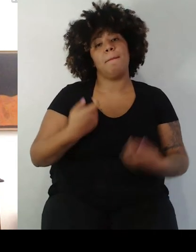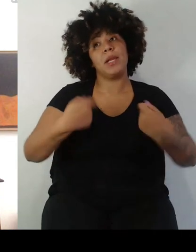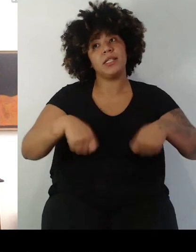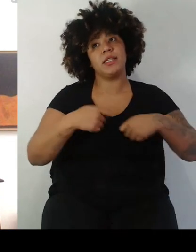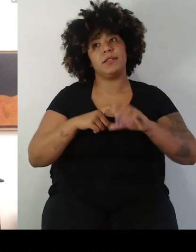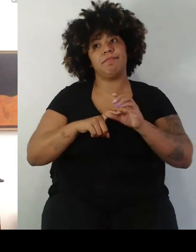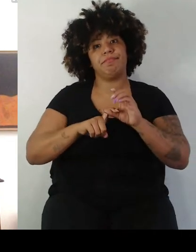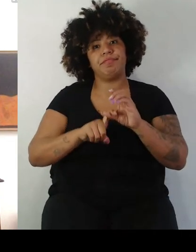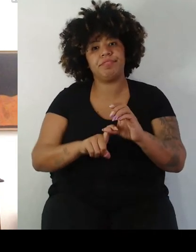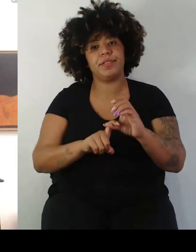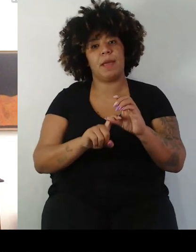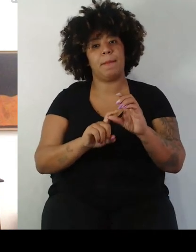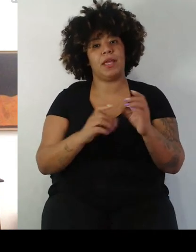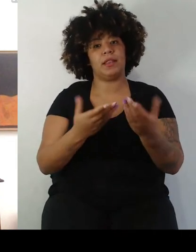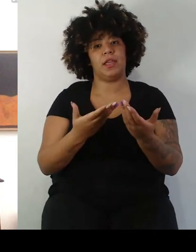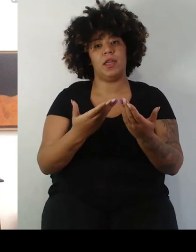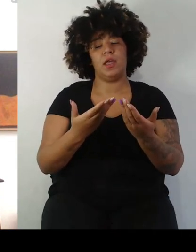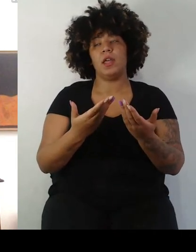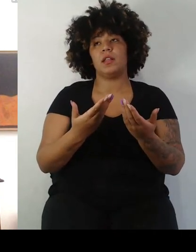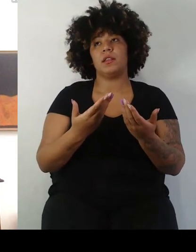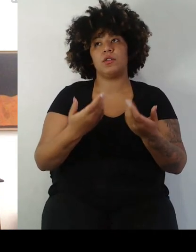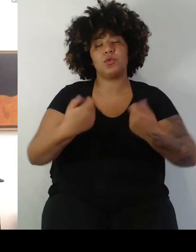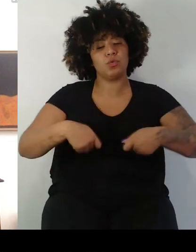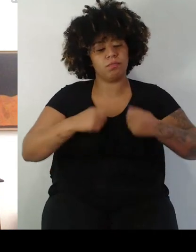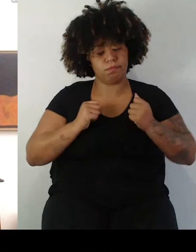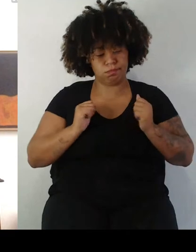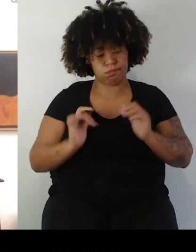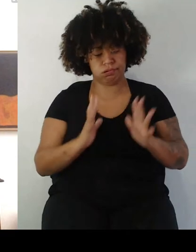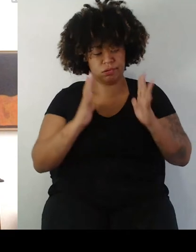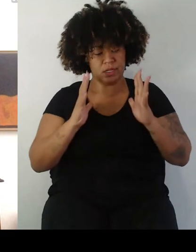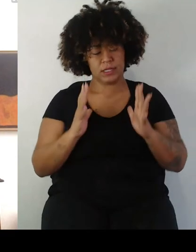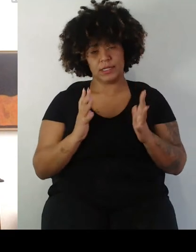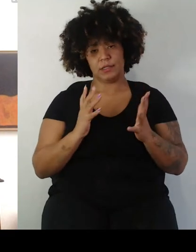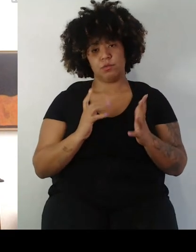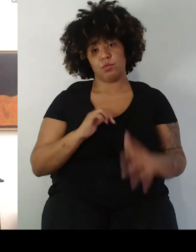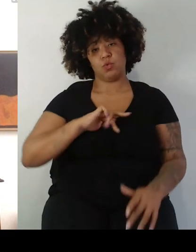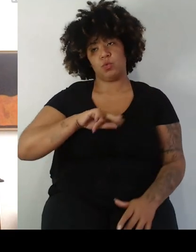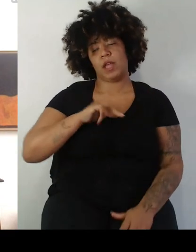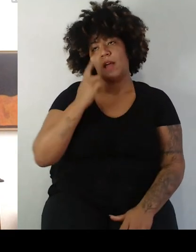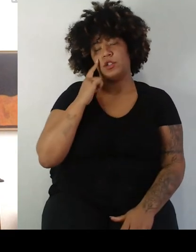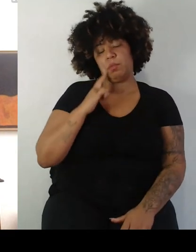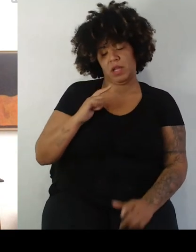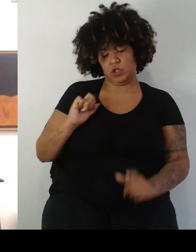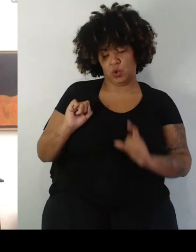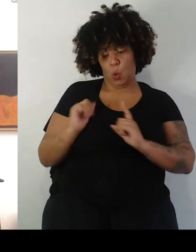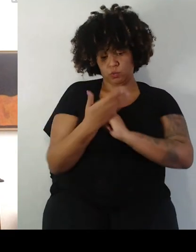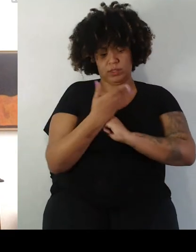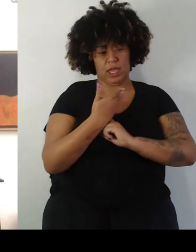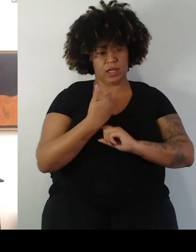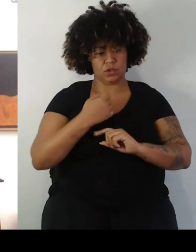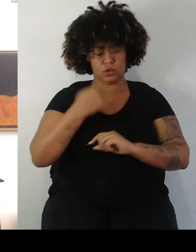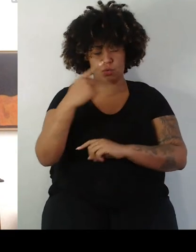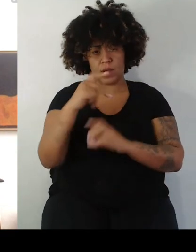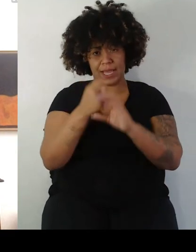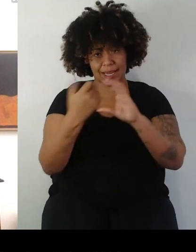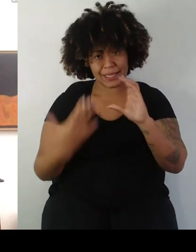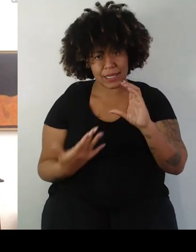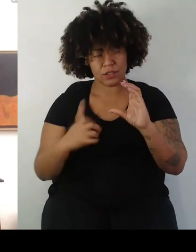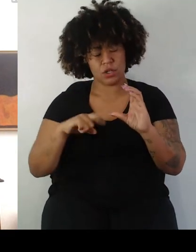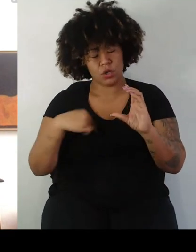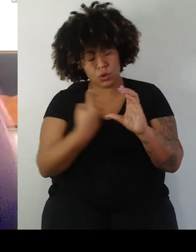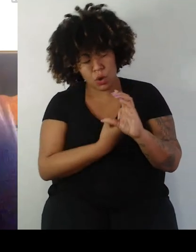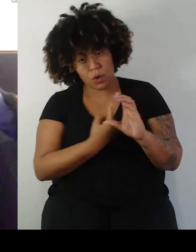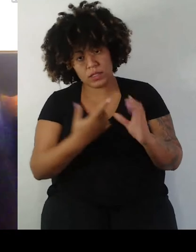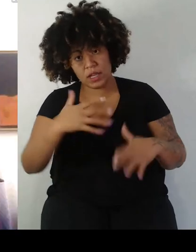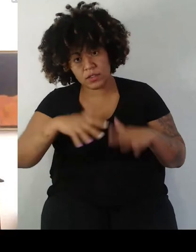escondem os instintos eles não tentam ocultar os seus instintos nós tendemos ao ocultar